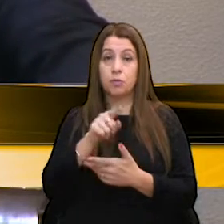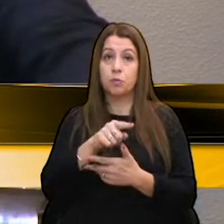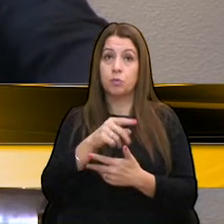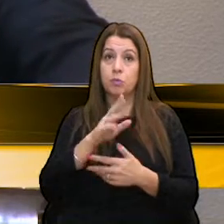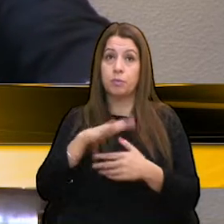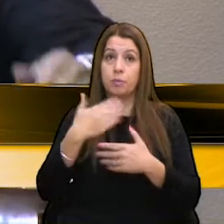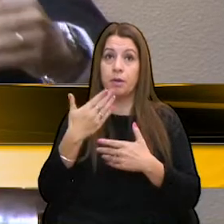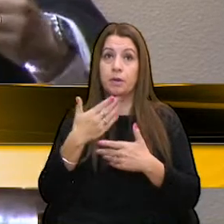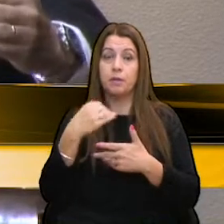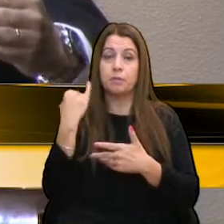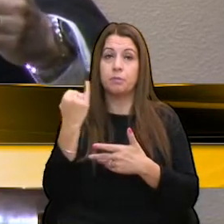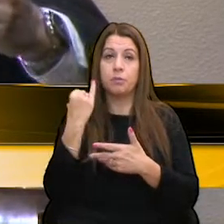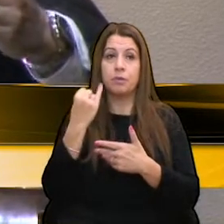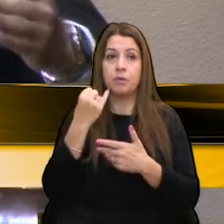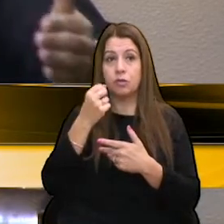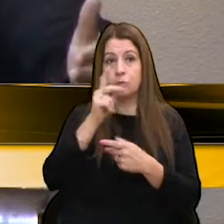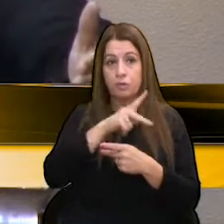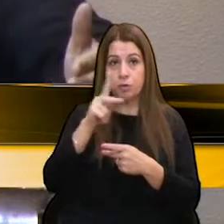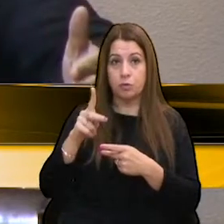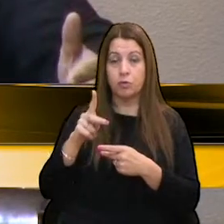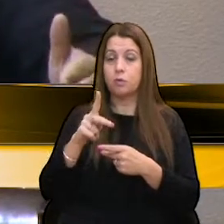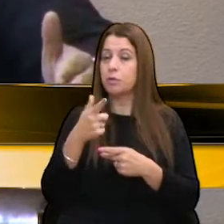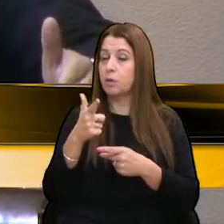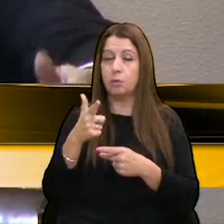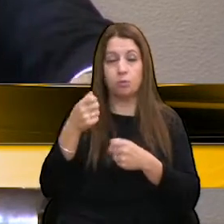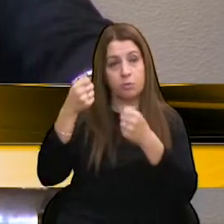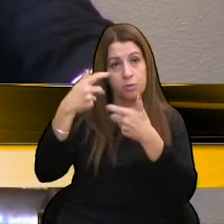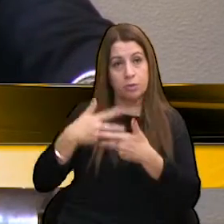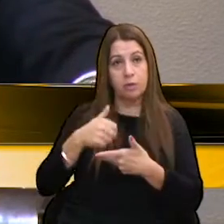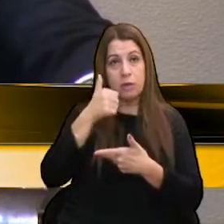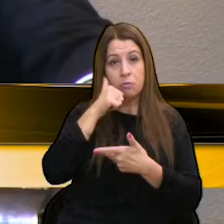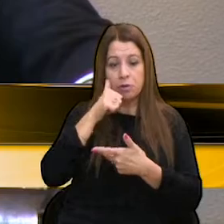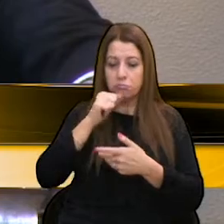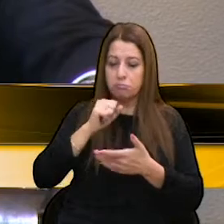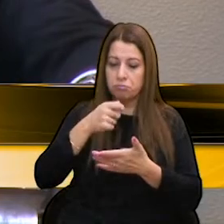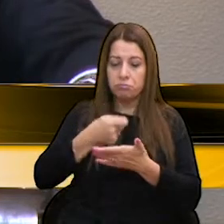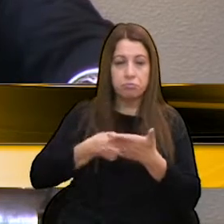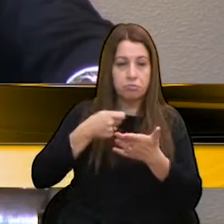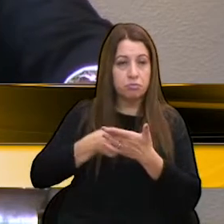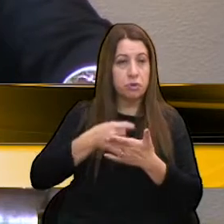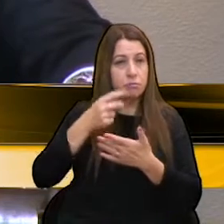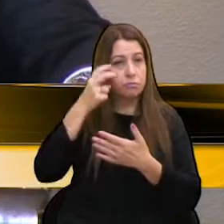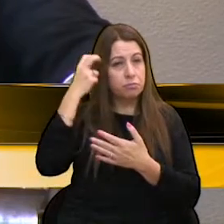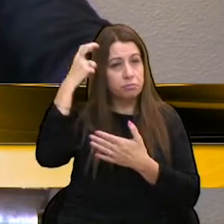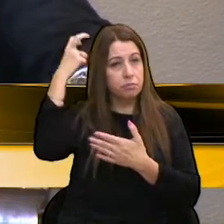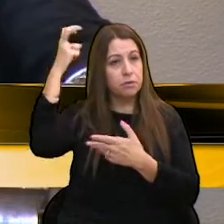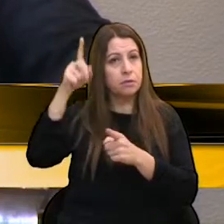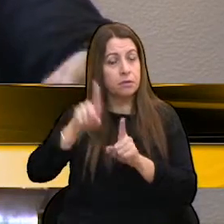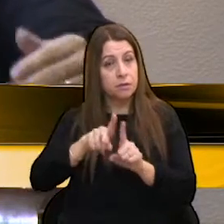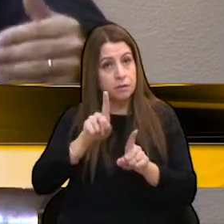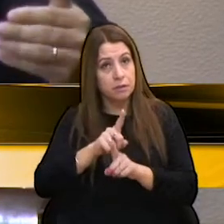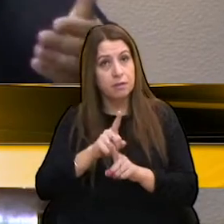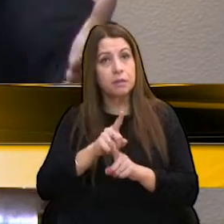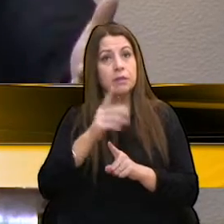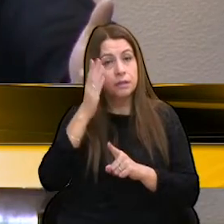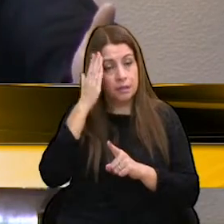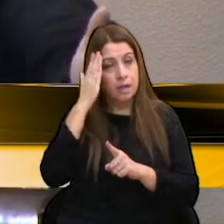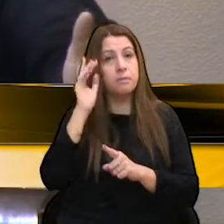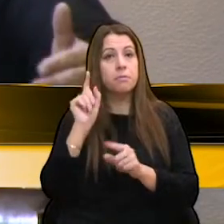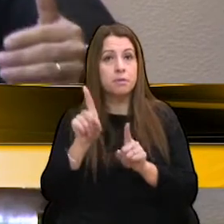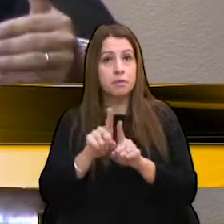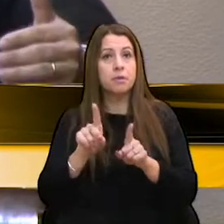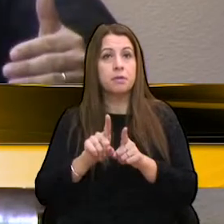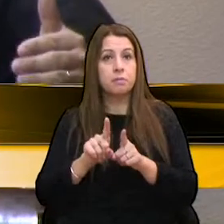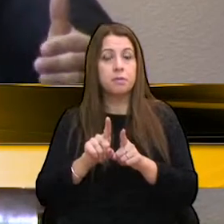nossa academia, sem sombra de dúvida singular, uma mulher muito arrojada, de uma sabedoria muito grandiosa e que sabia justamente